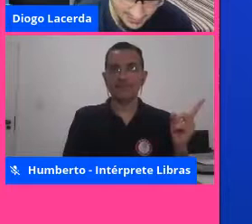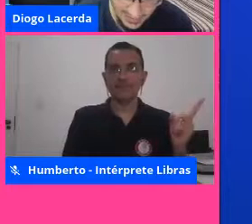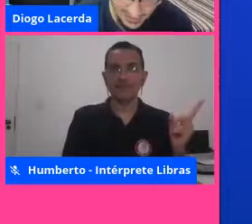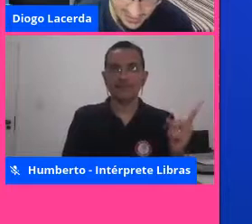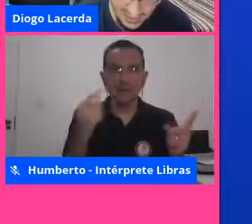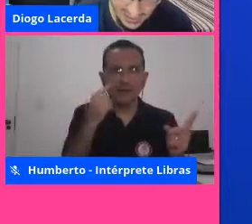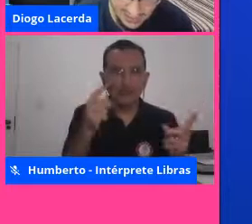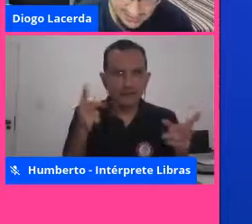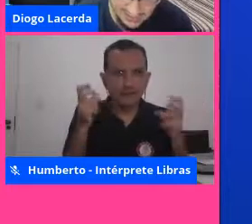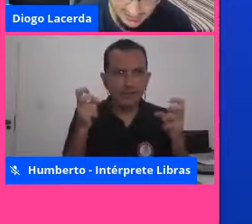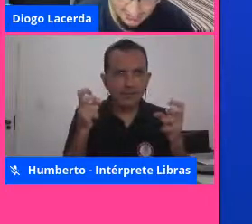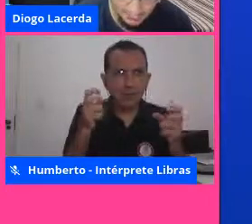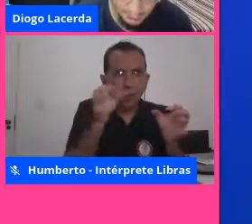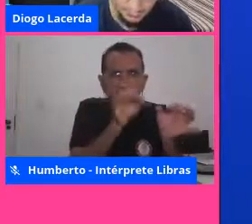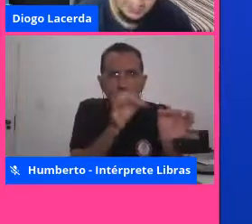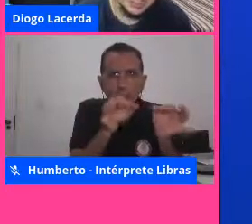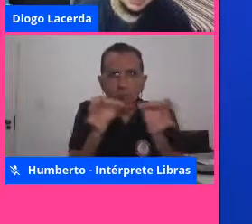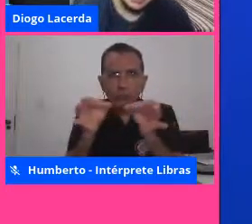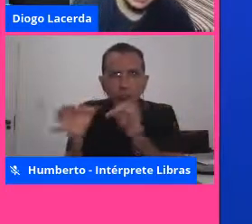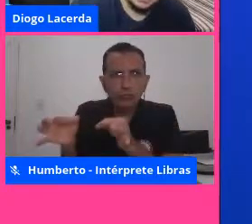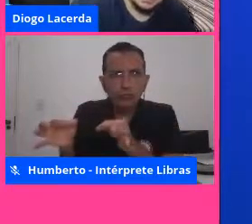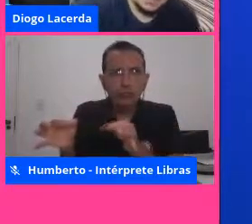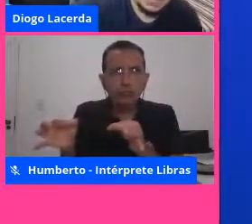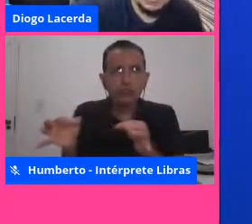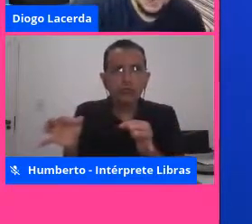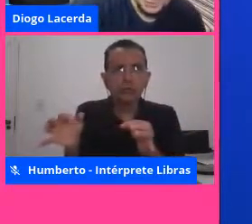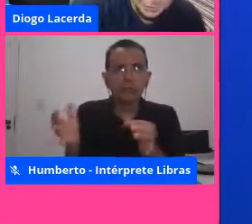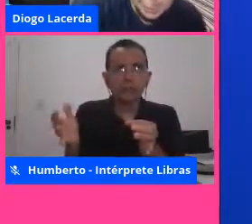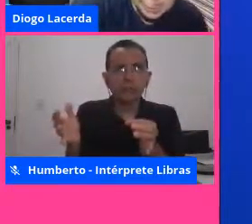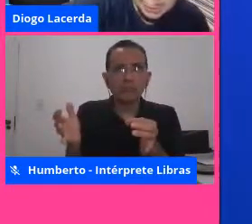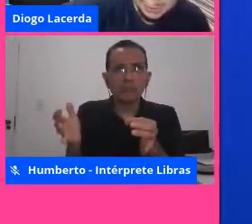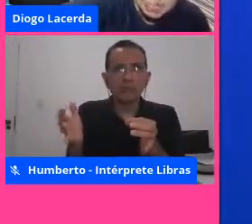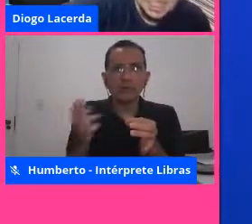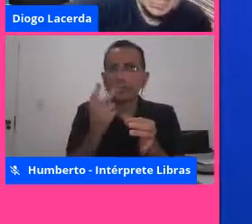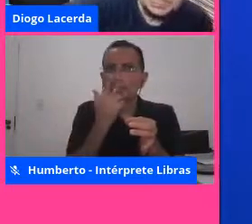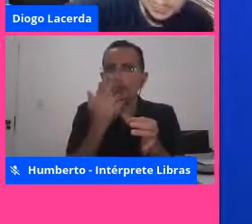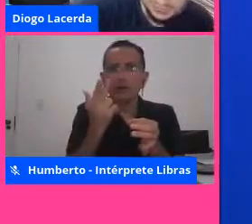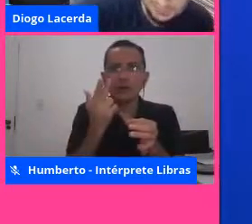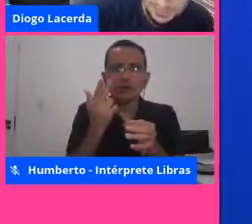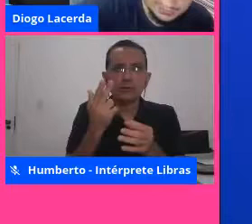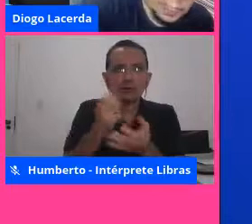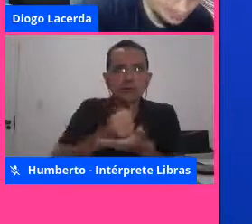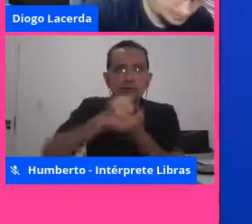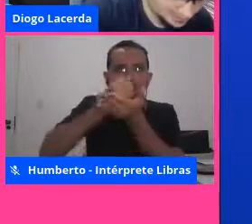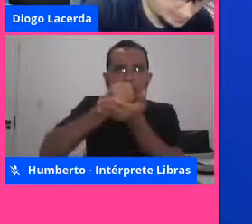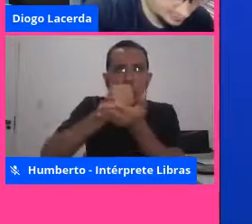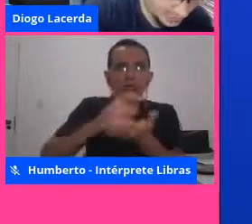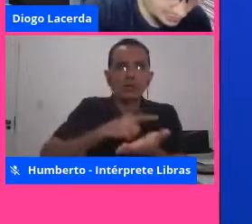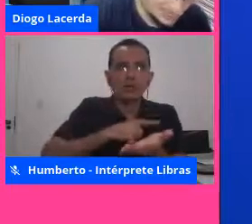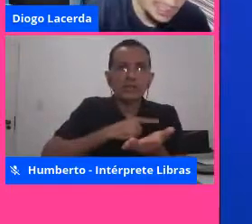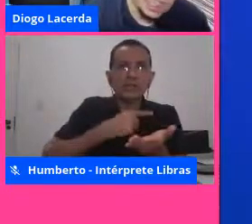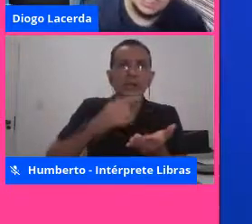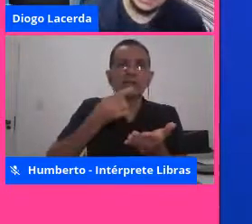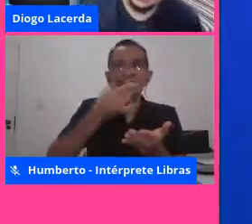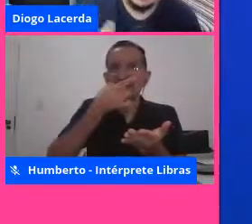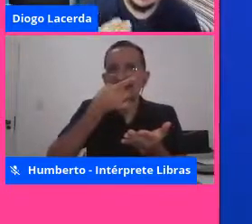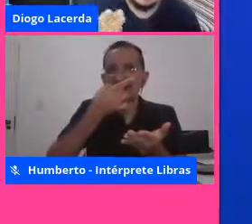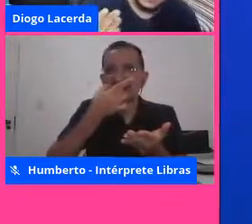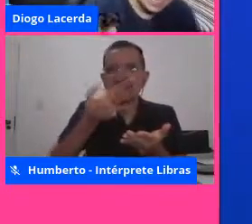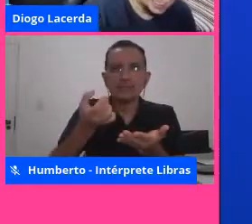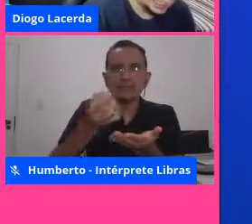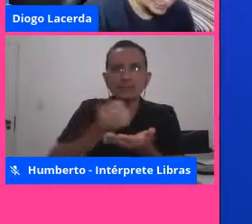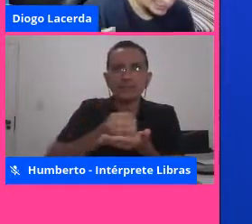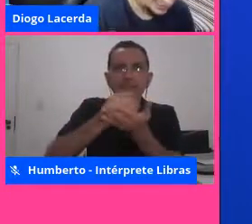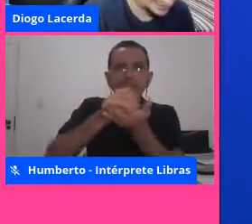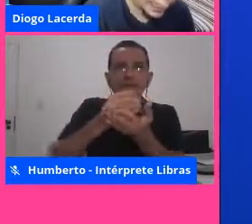aqui, nesse furo existem suportes, né? Existe um plástico aí no meio, existe uma peça no meio, que é